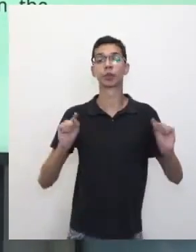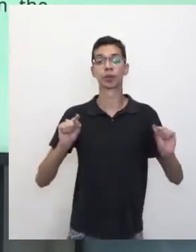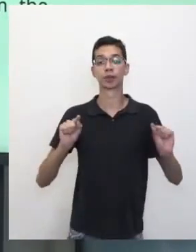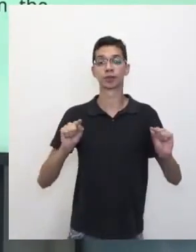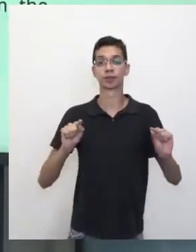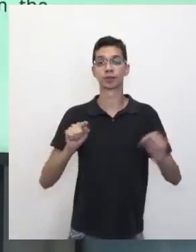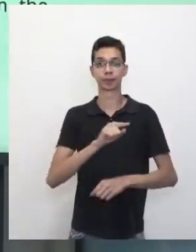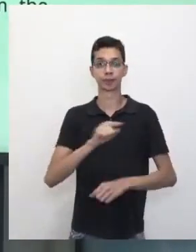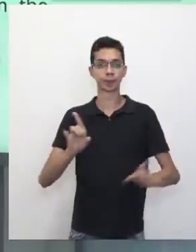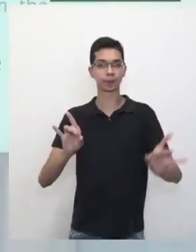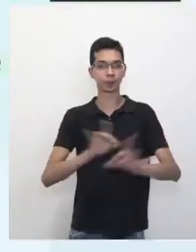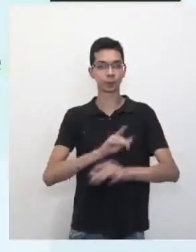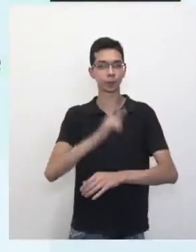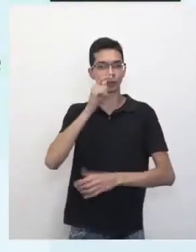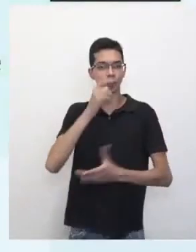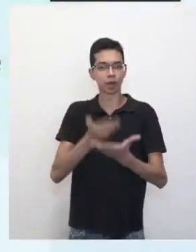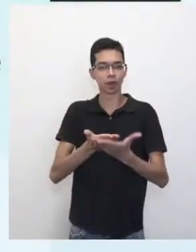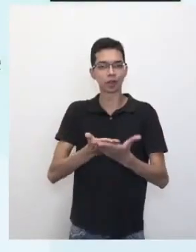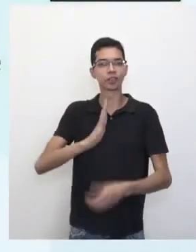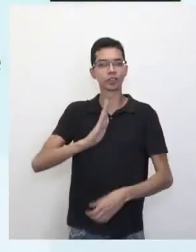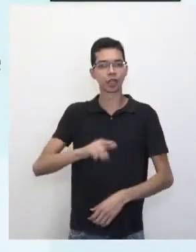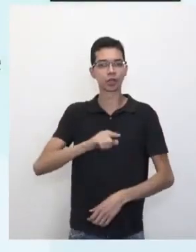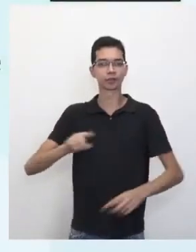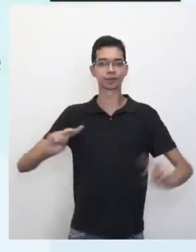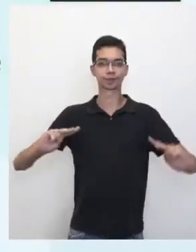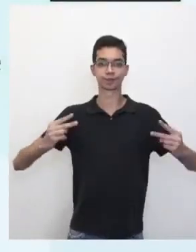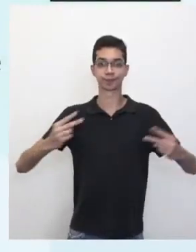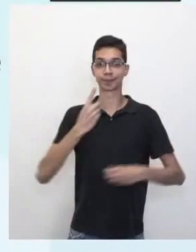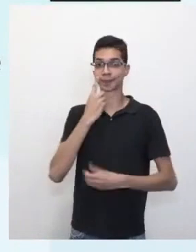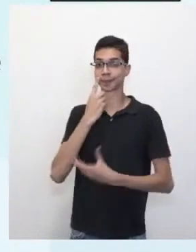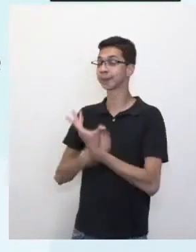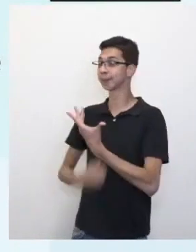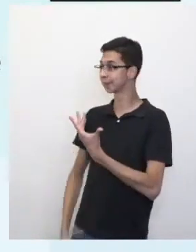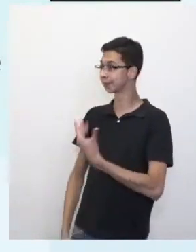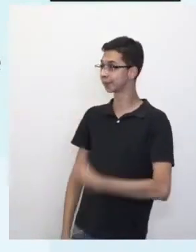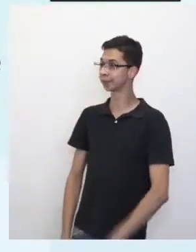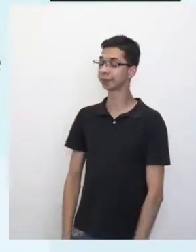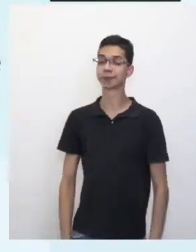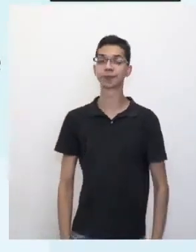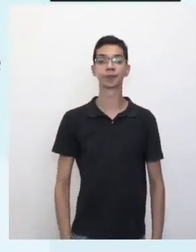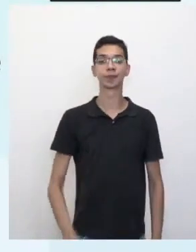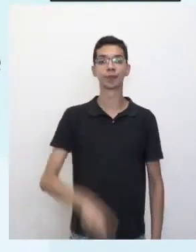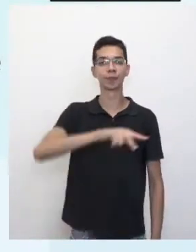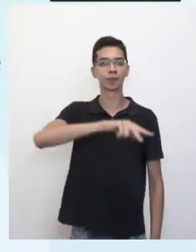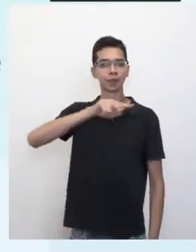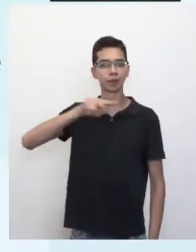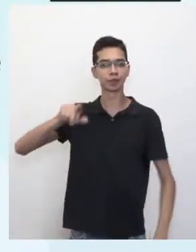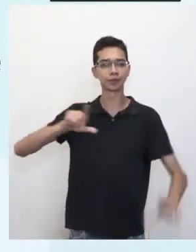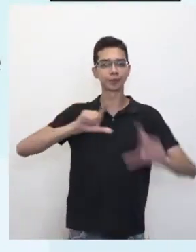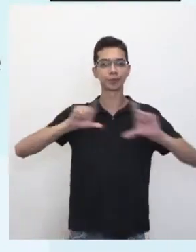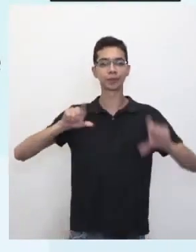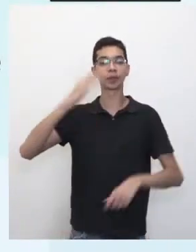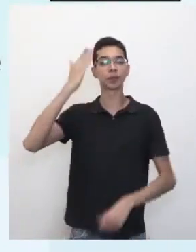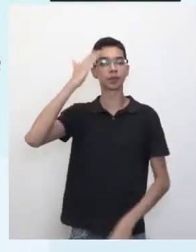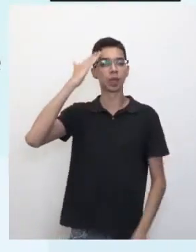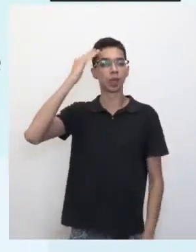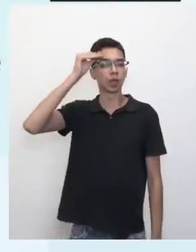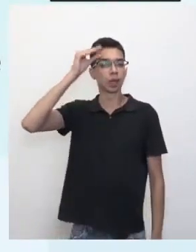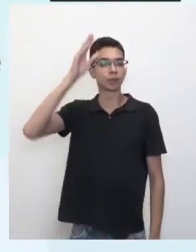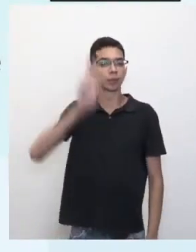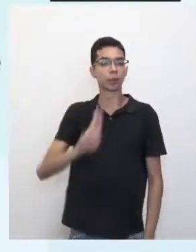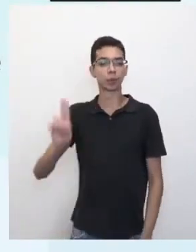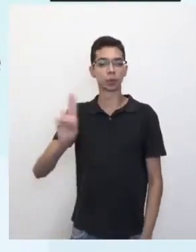depois de ter assistido essa aula? Dá uma olhadinha lá, ó. To know more about the use of either or, neither nor, para saber mais aí sobre o uso dessas